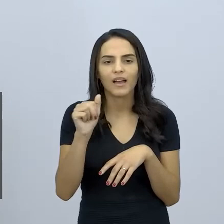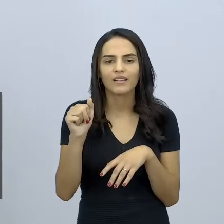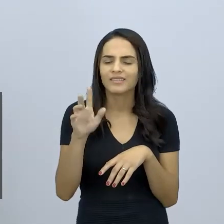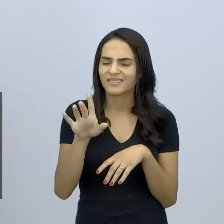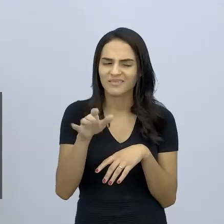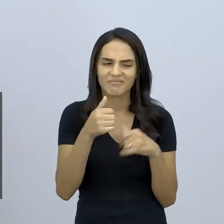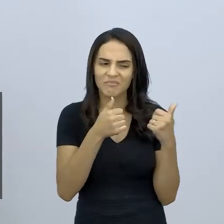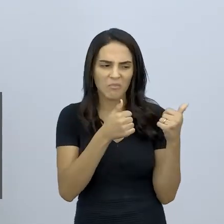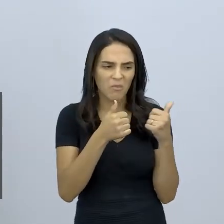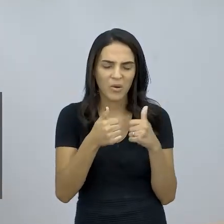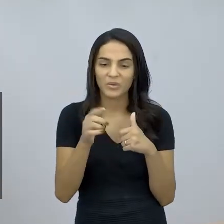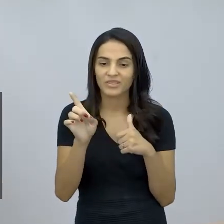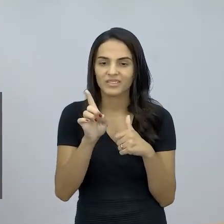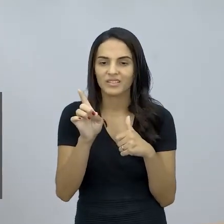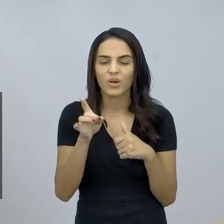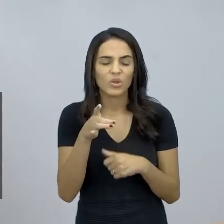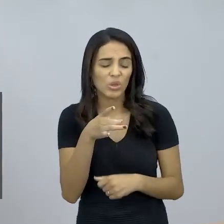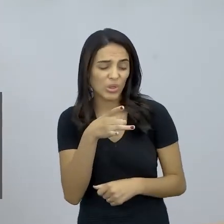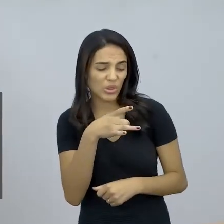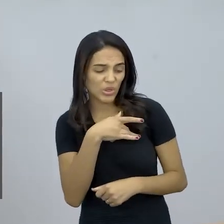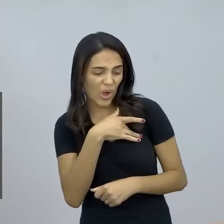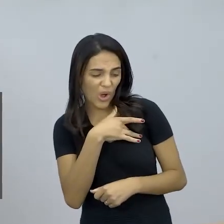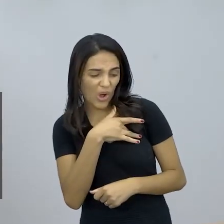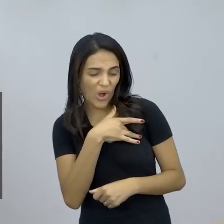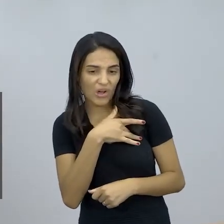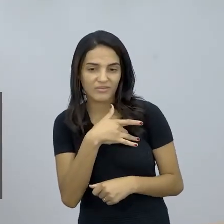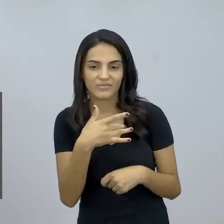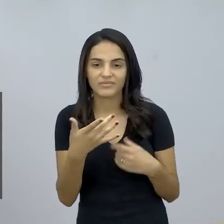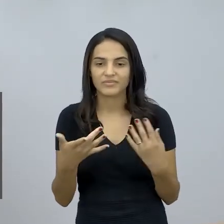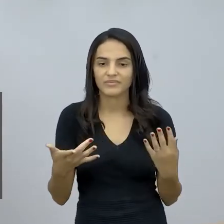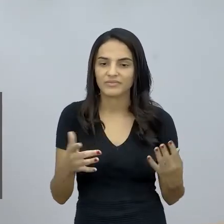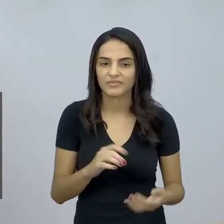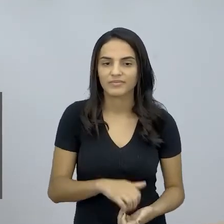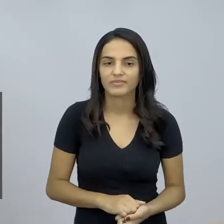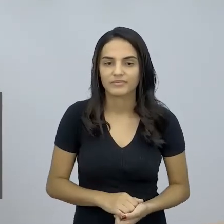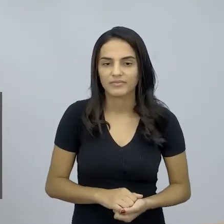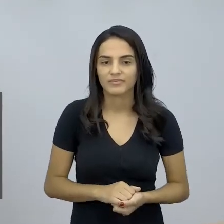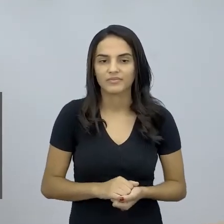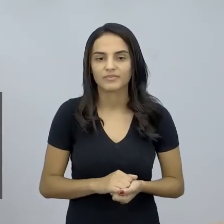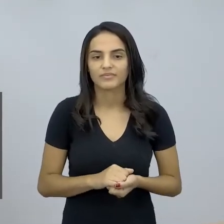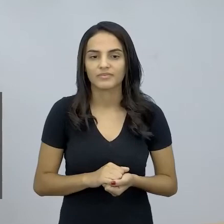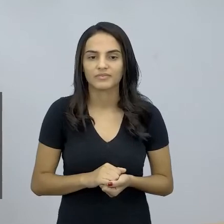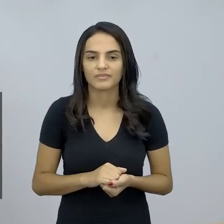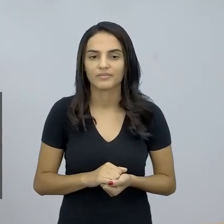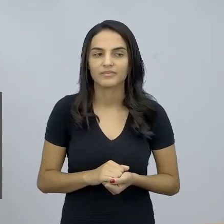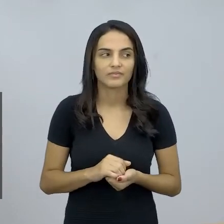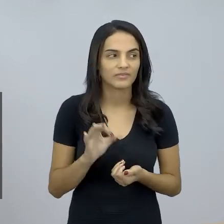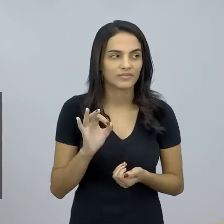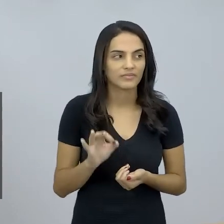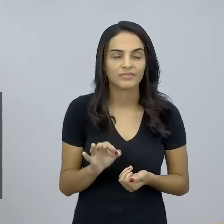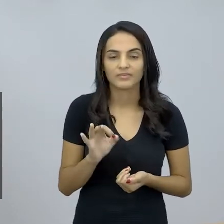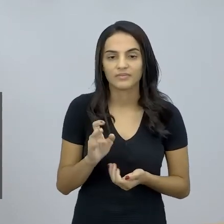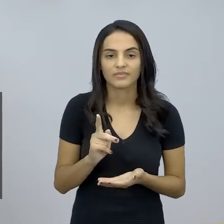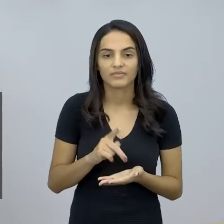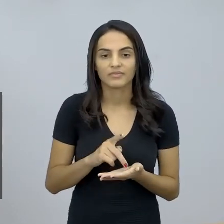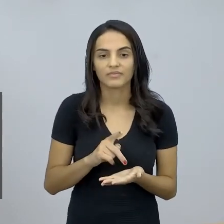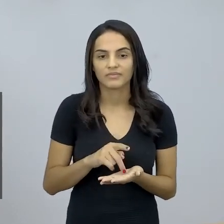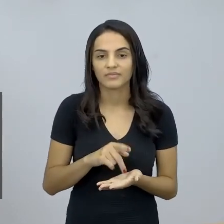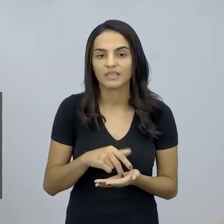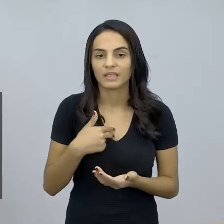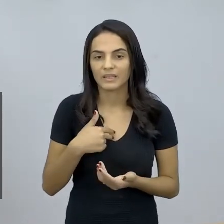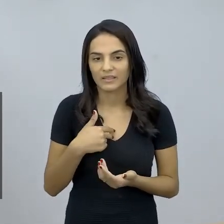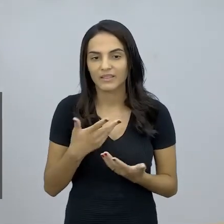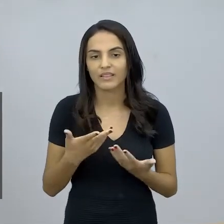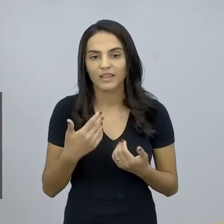Então, o coitado, eu brinco muito que coitado é filho de rato que nasce no mato pelado, né? Eu sempre ouvia minha mãe e meu pai